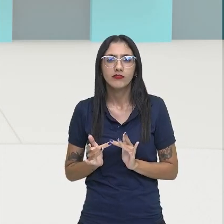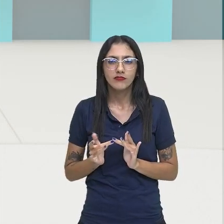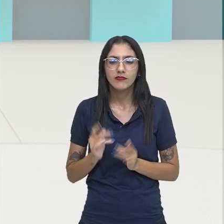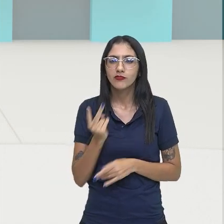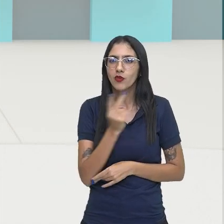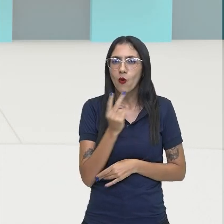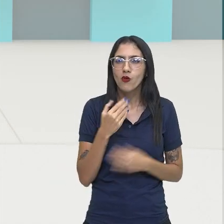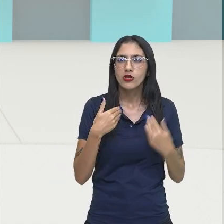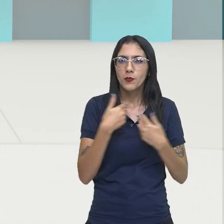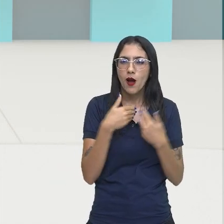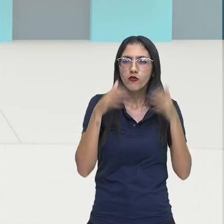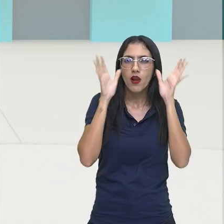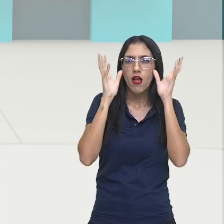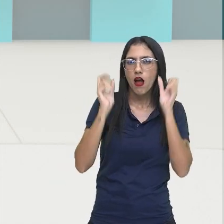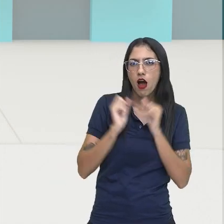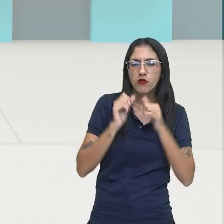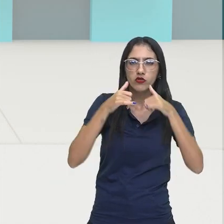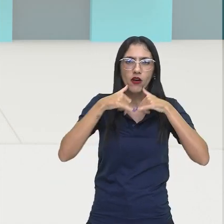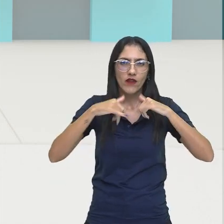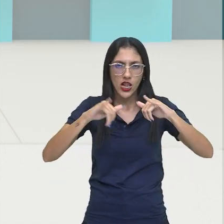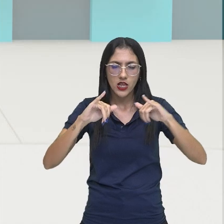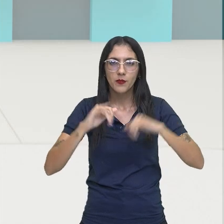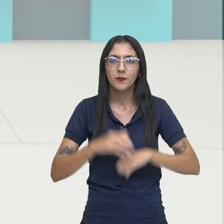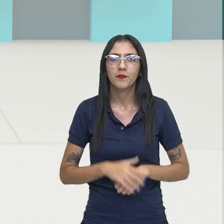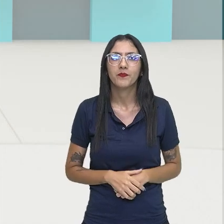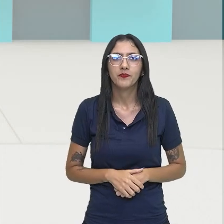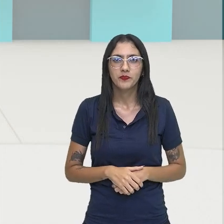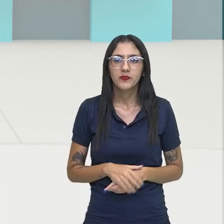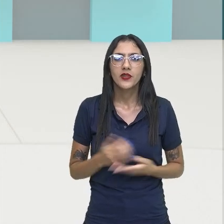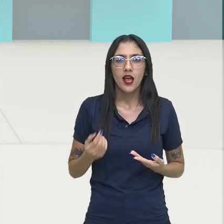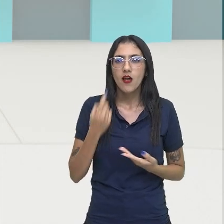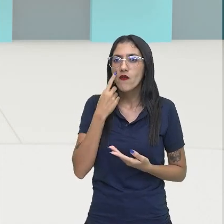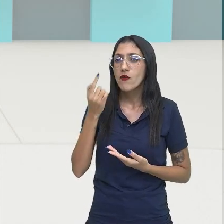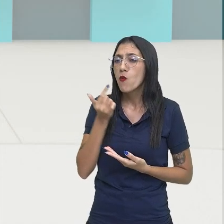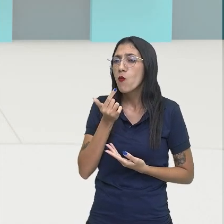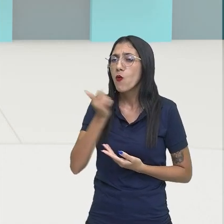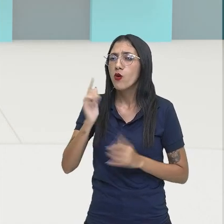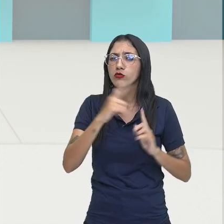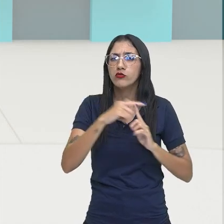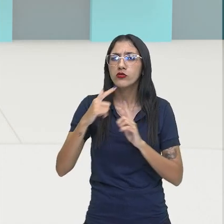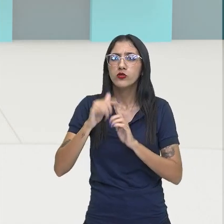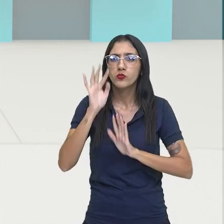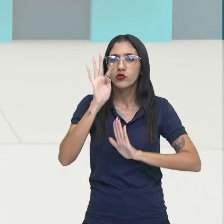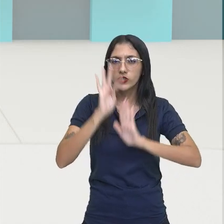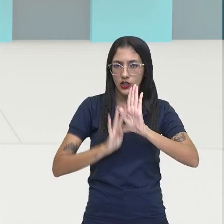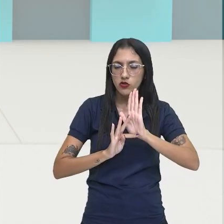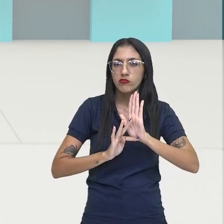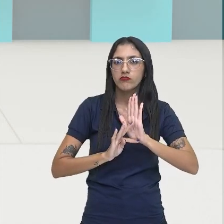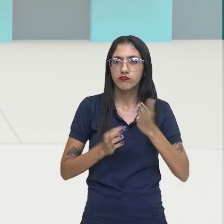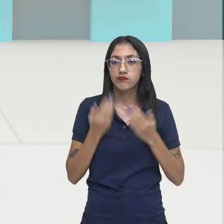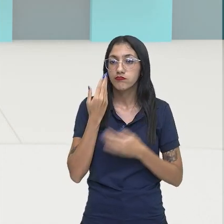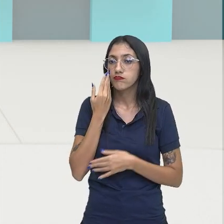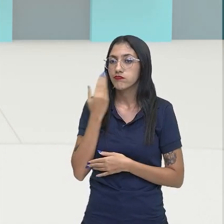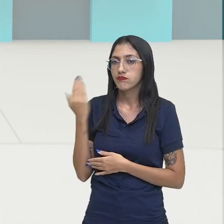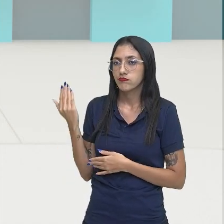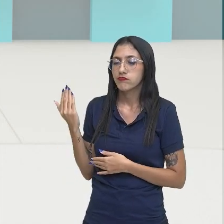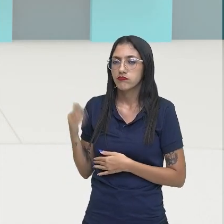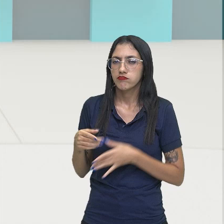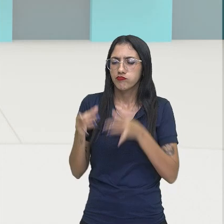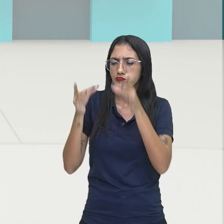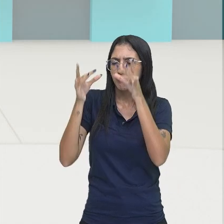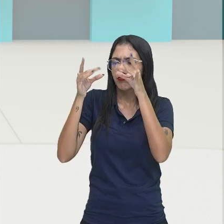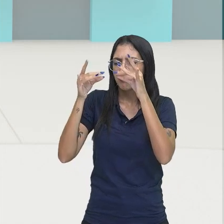do javali, ok? Vamos para o próximo tipo textual, vejamos aí. O próximo tipo textual é a